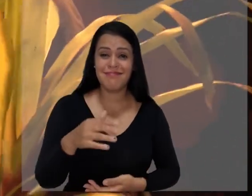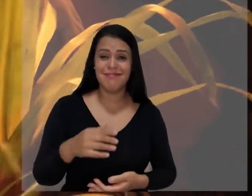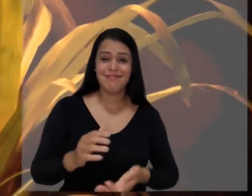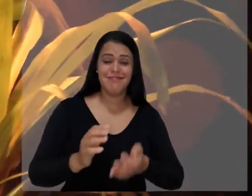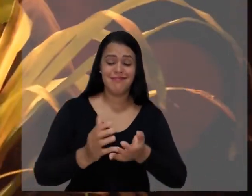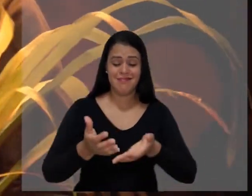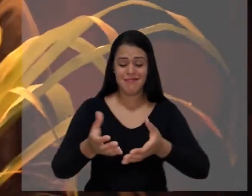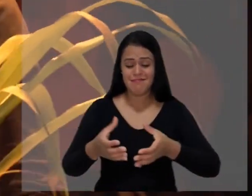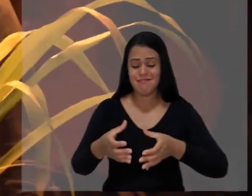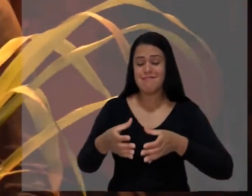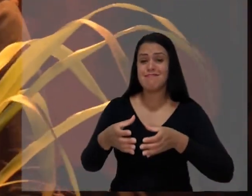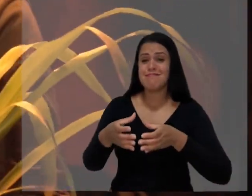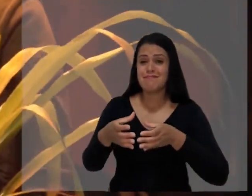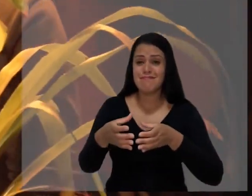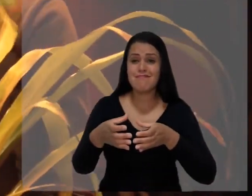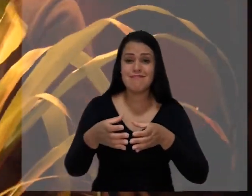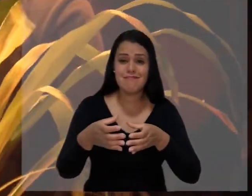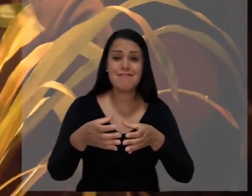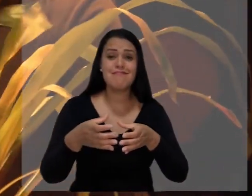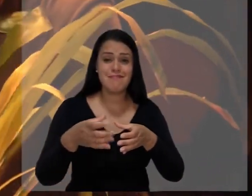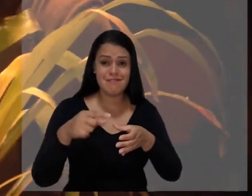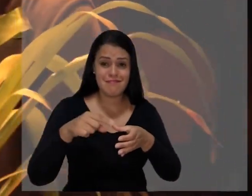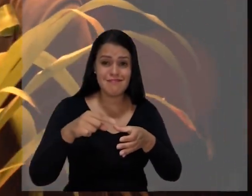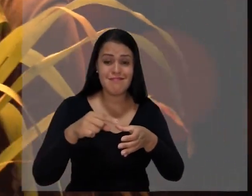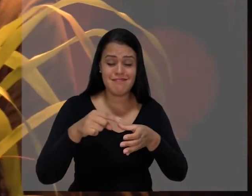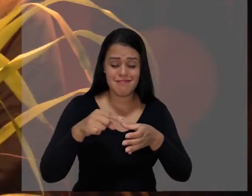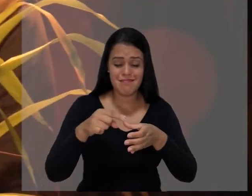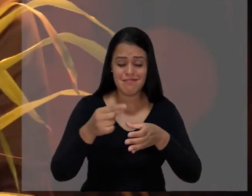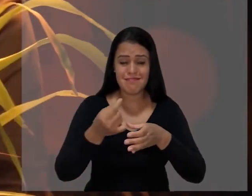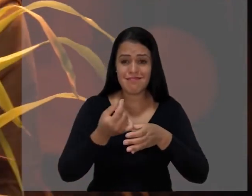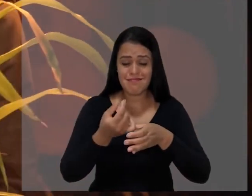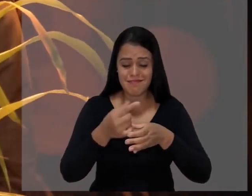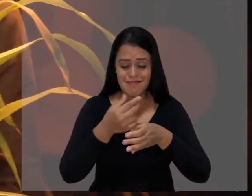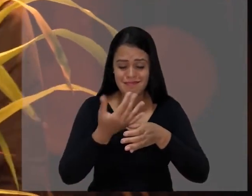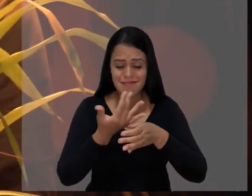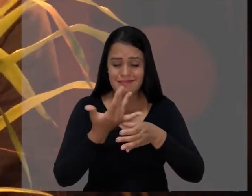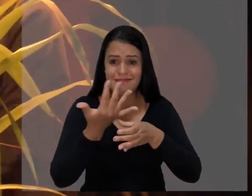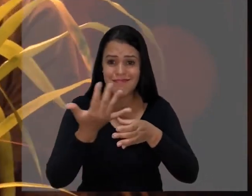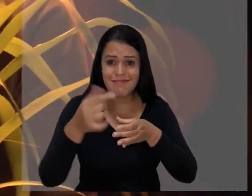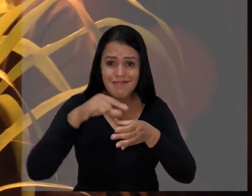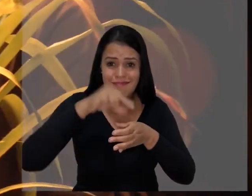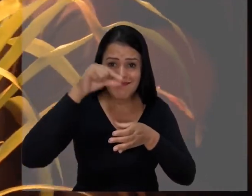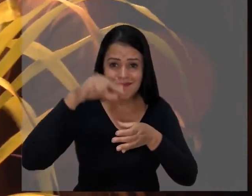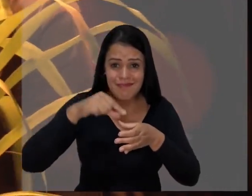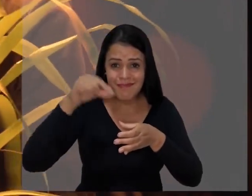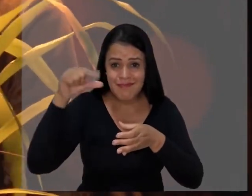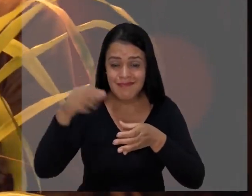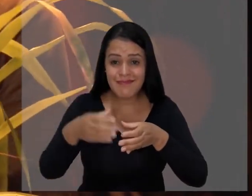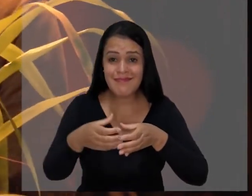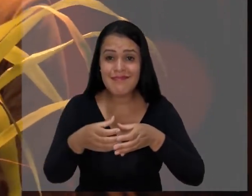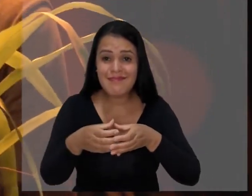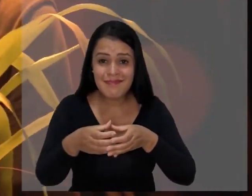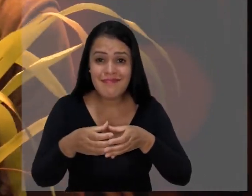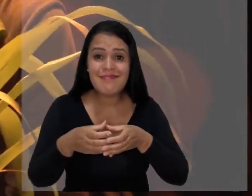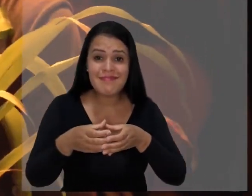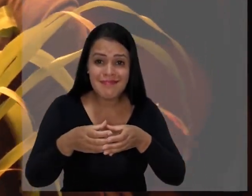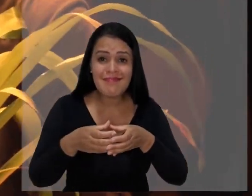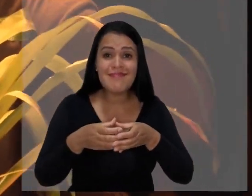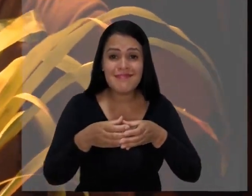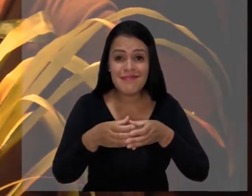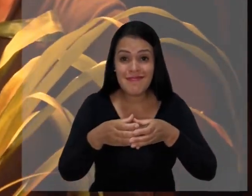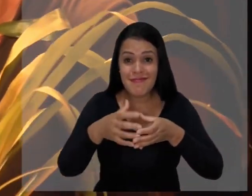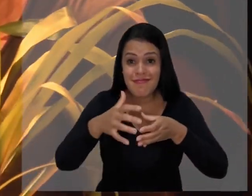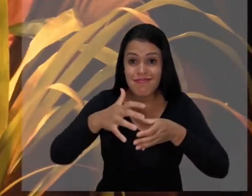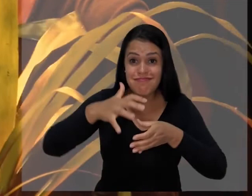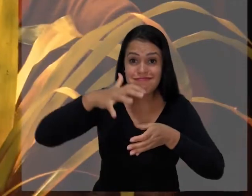Essa planta, né? Pra mostrar, né? Essa planta, elas aumentam bastante,